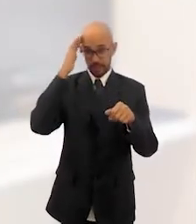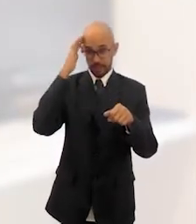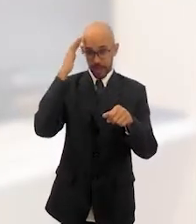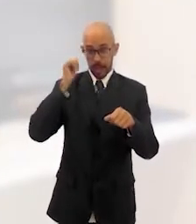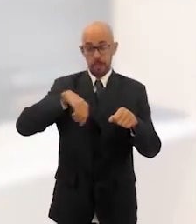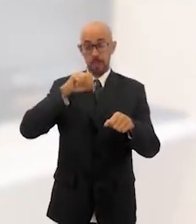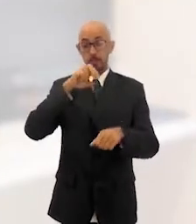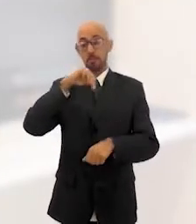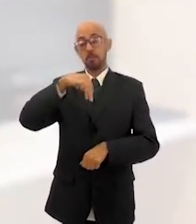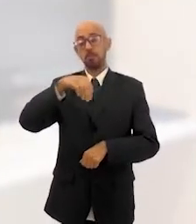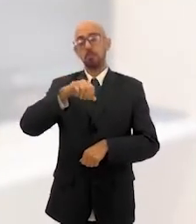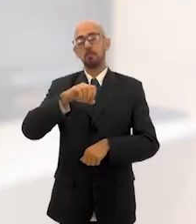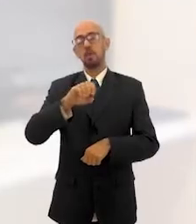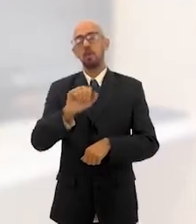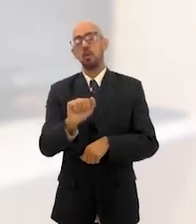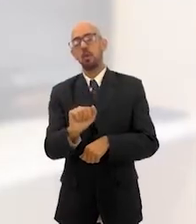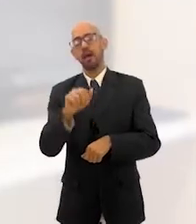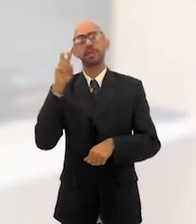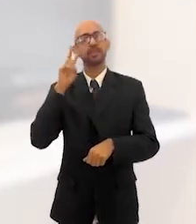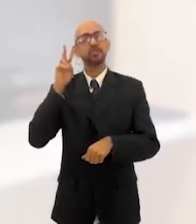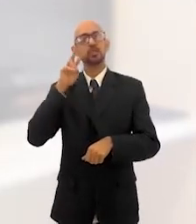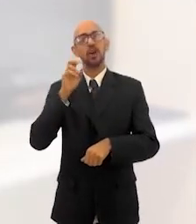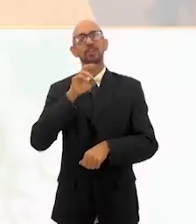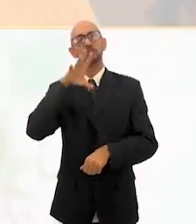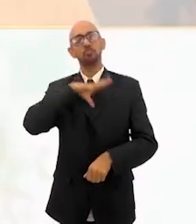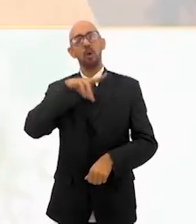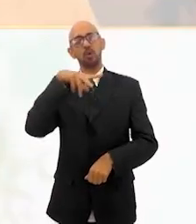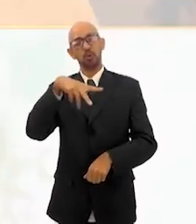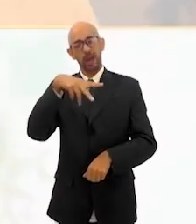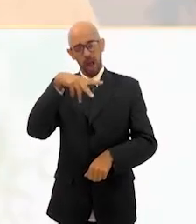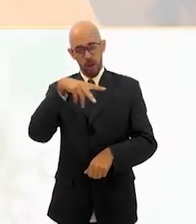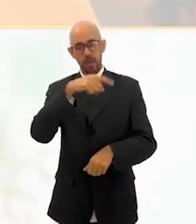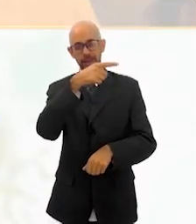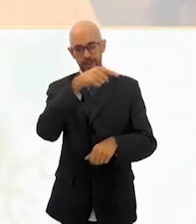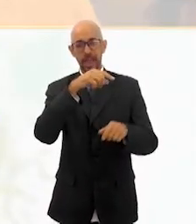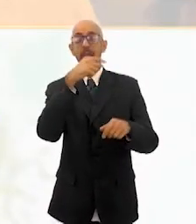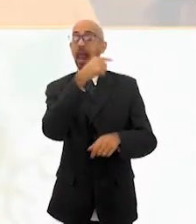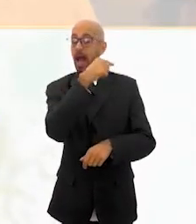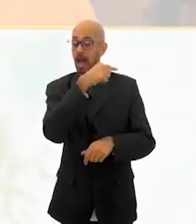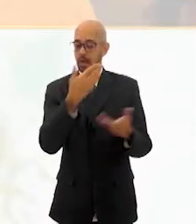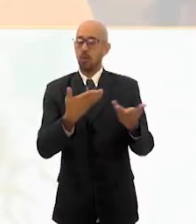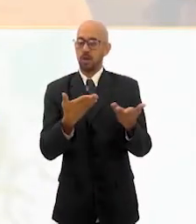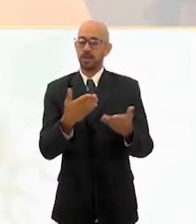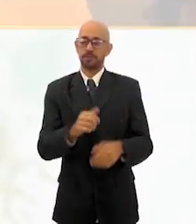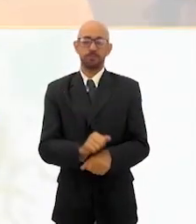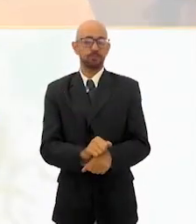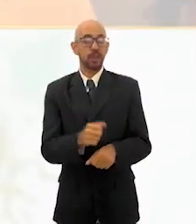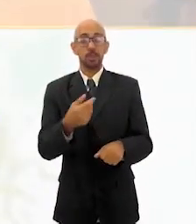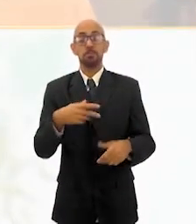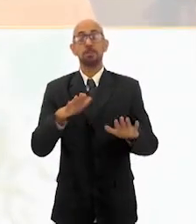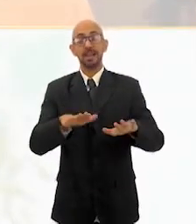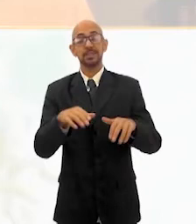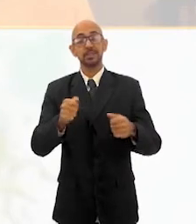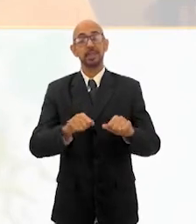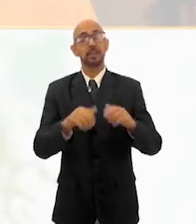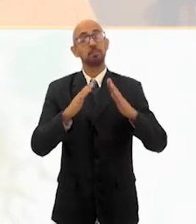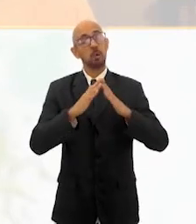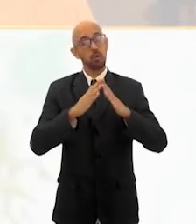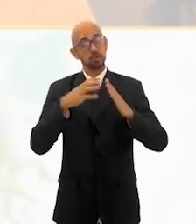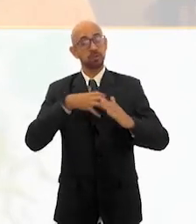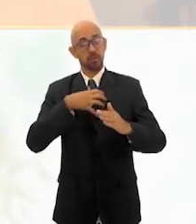de Portugal, mas ele nasceu em Salvador. E aí vamos voltar lá. Para